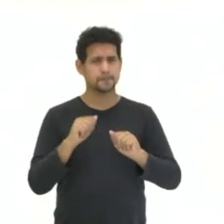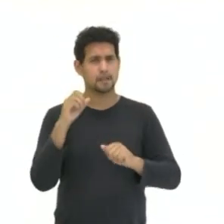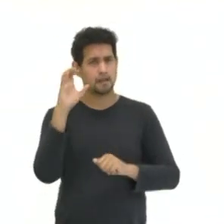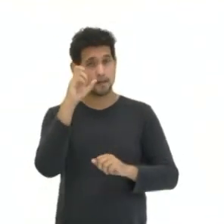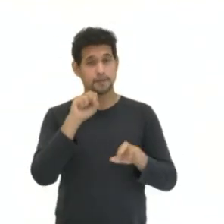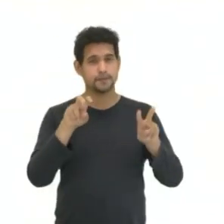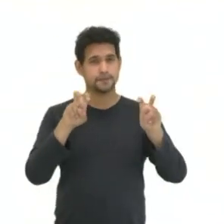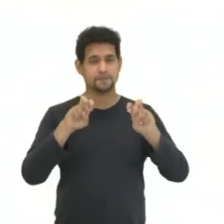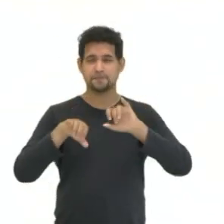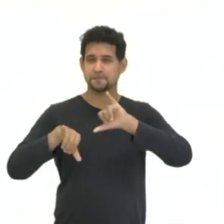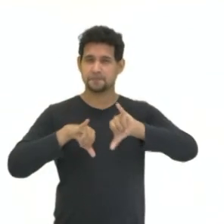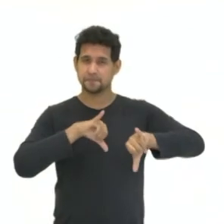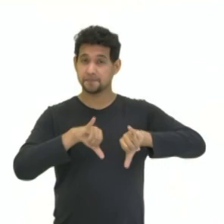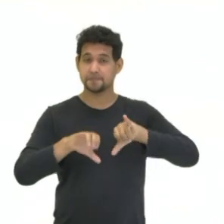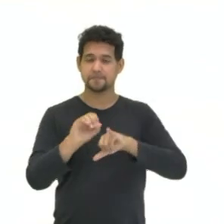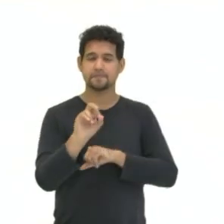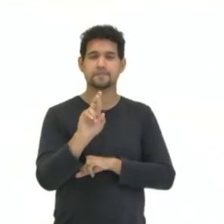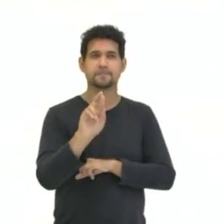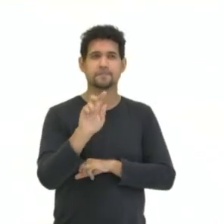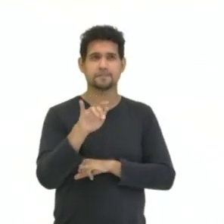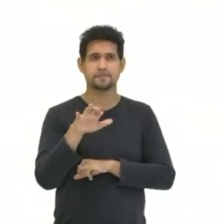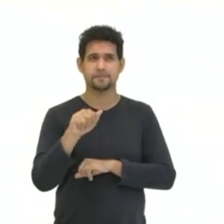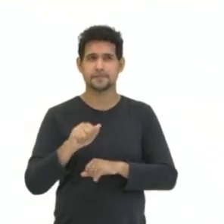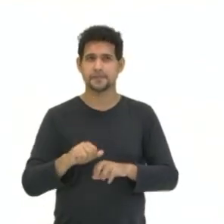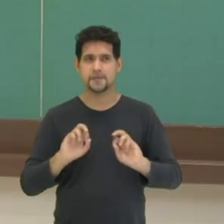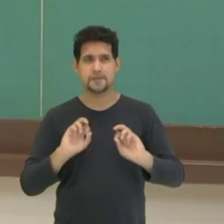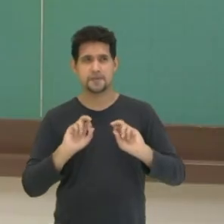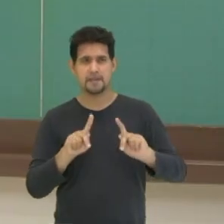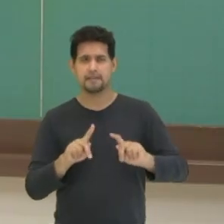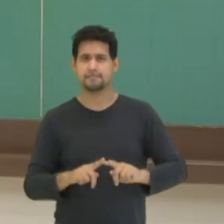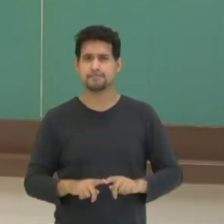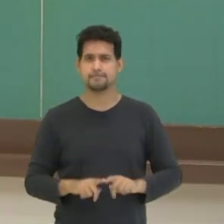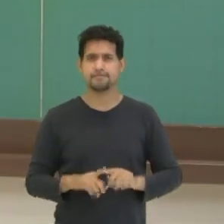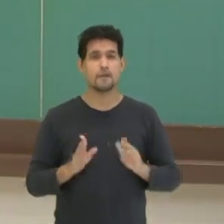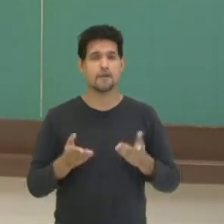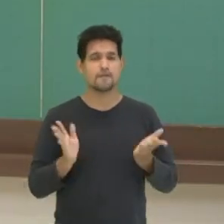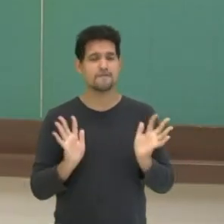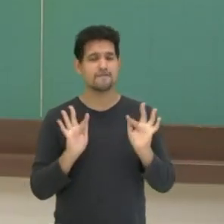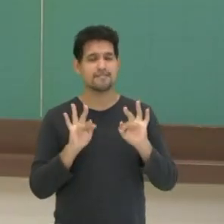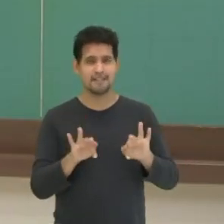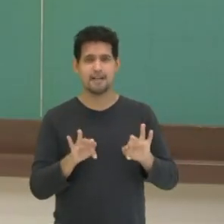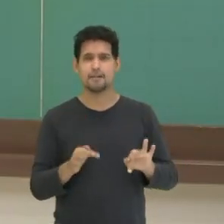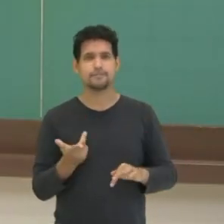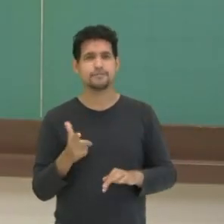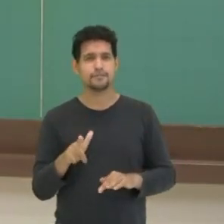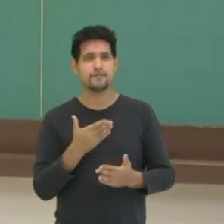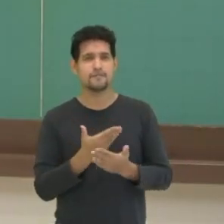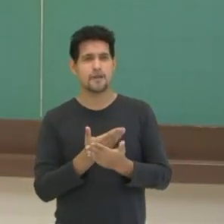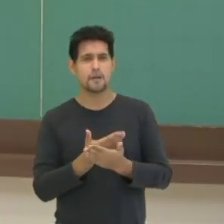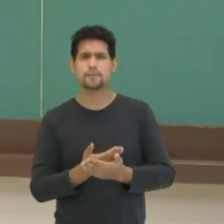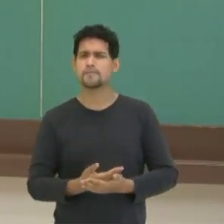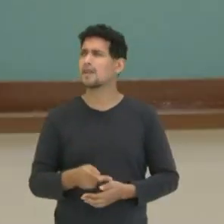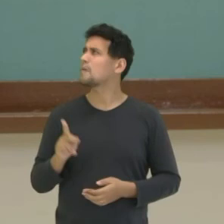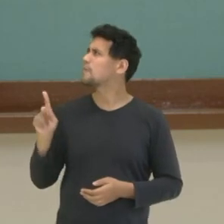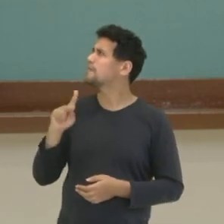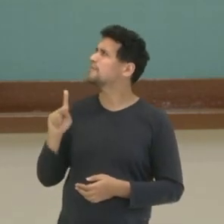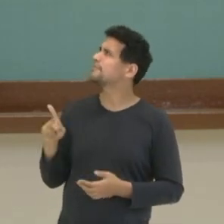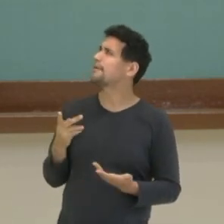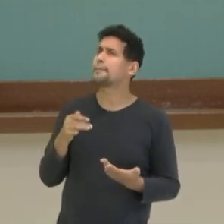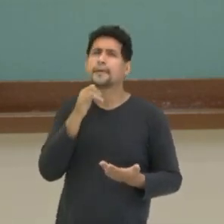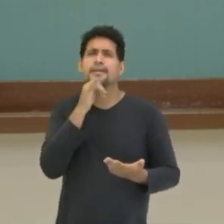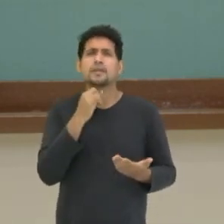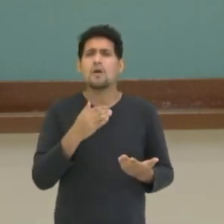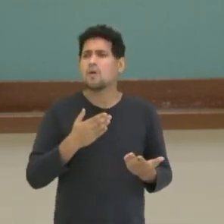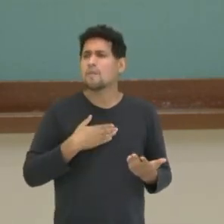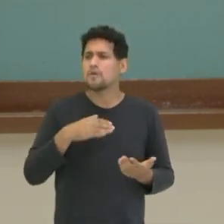na química orgânica. Muito bem, chegamos ao final de mais uma aula. Professor, olha, o